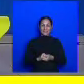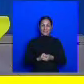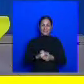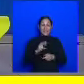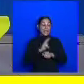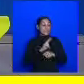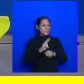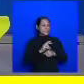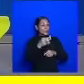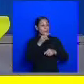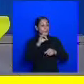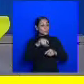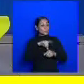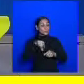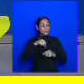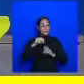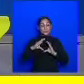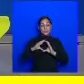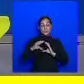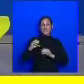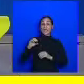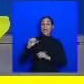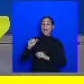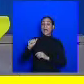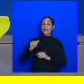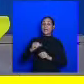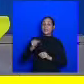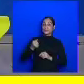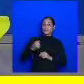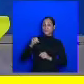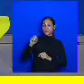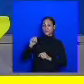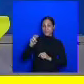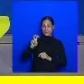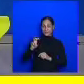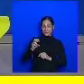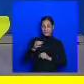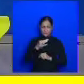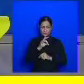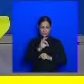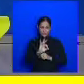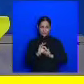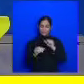o número sorteado 05 que representa a aparecidense de Goiás